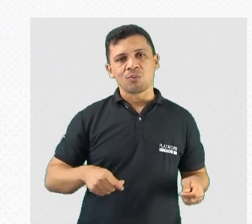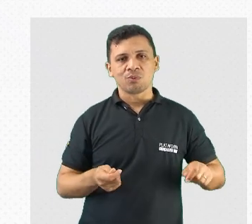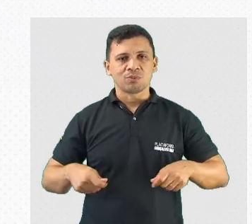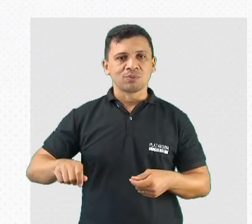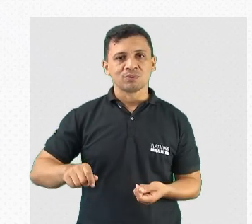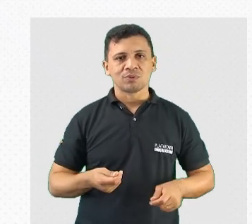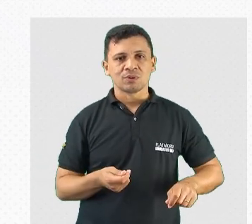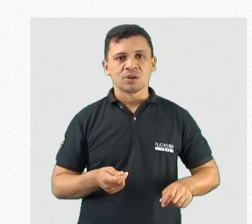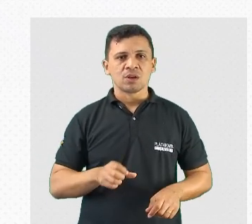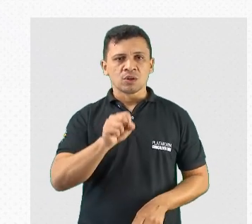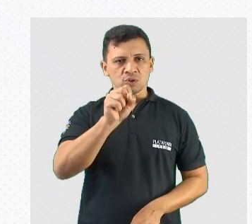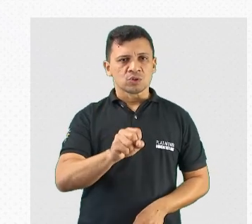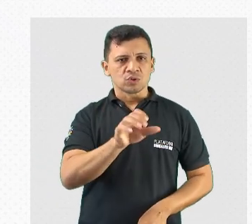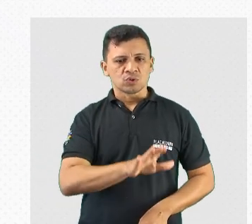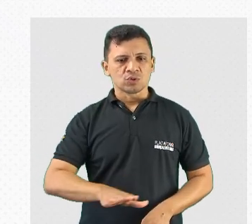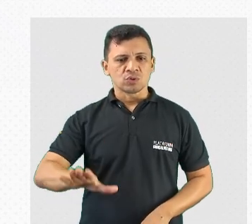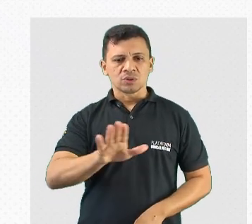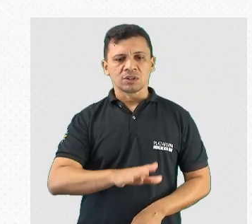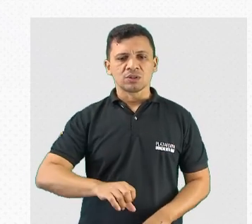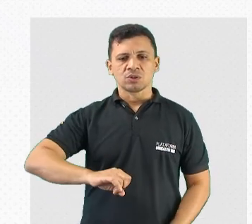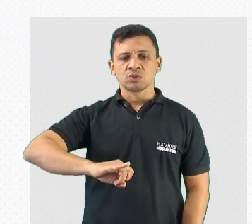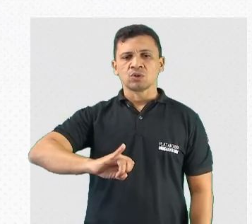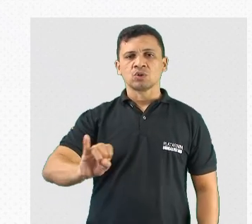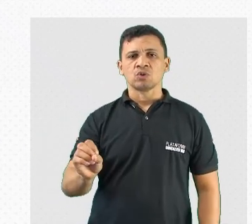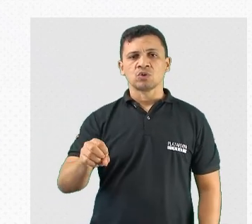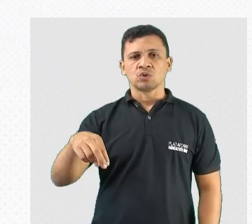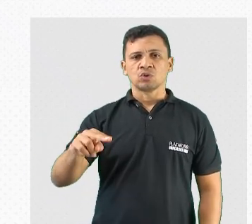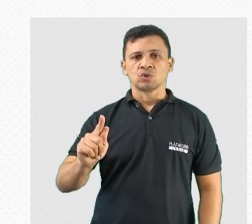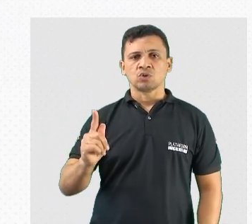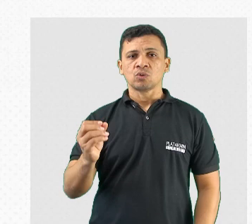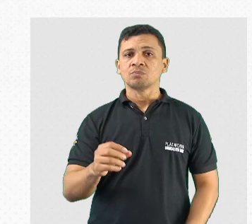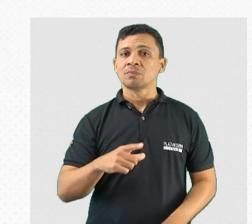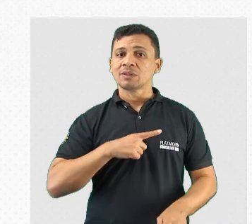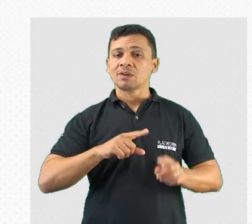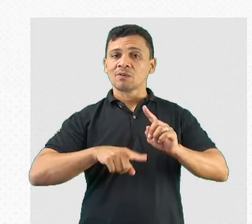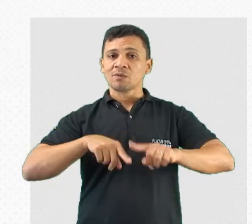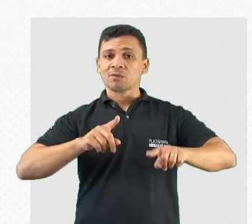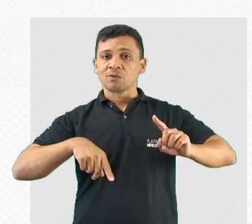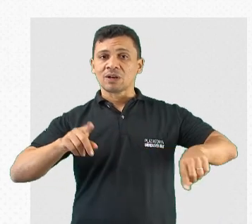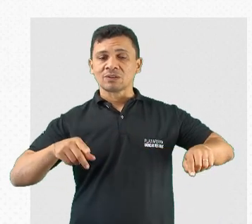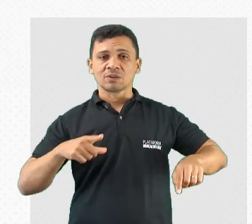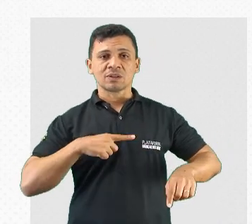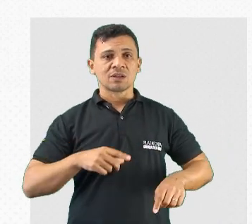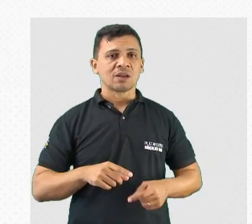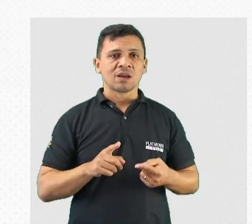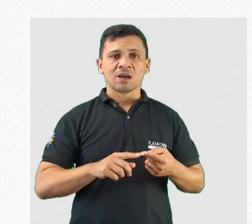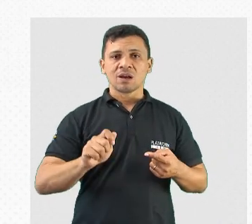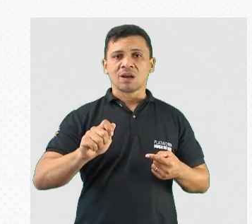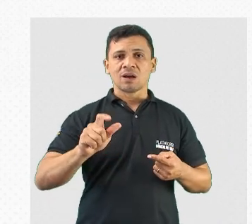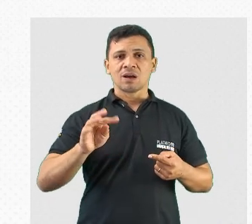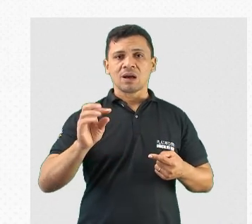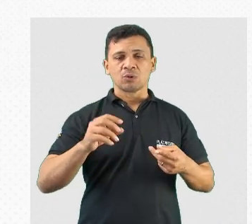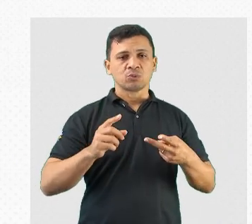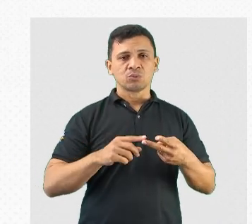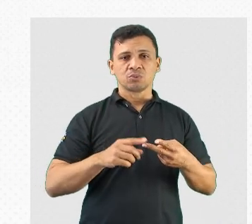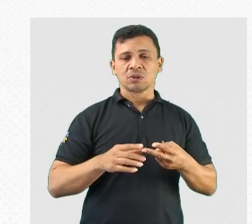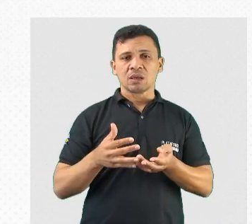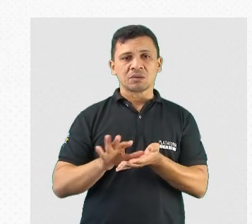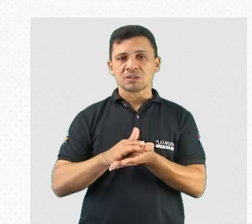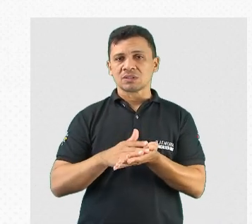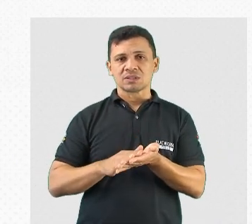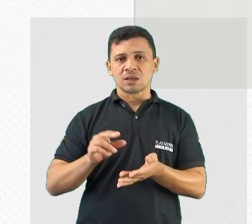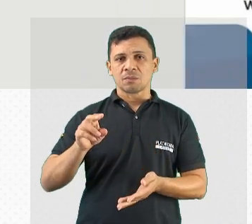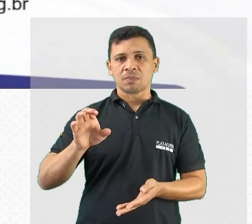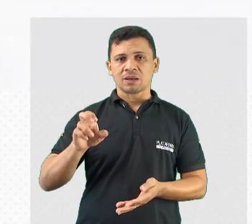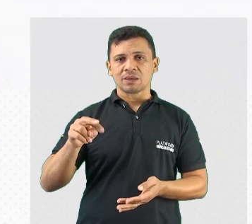e você vai tendo variações. A música, por exemplo, ela ganha variações de partido alto, samba enredo, samba de terreiro, entre